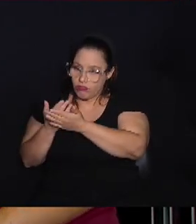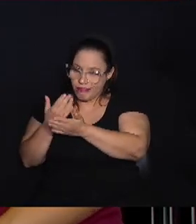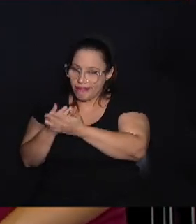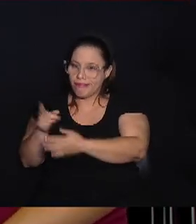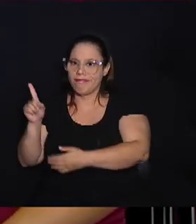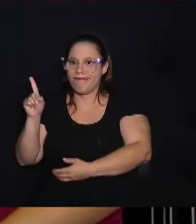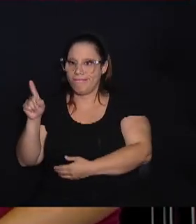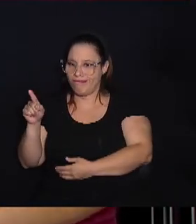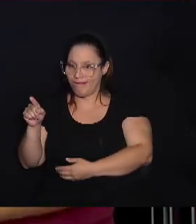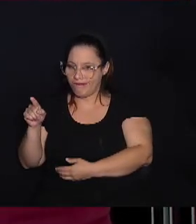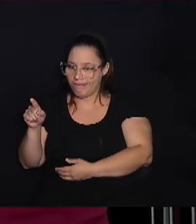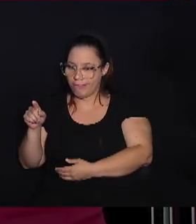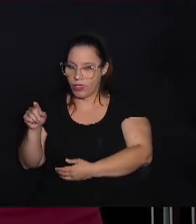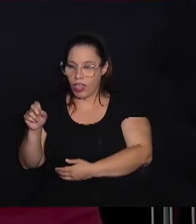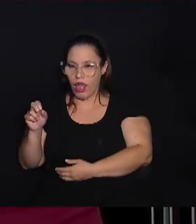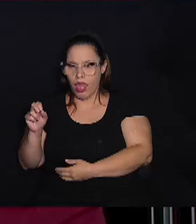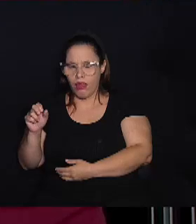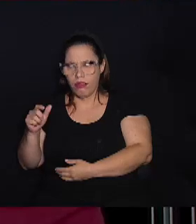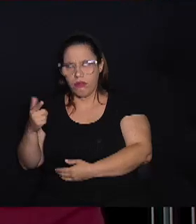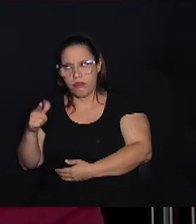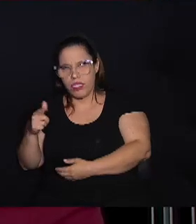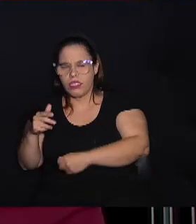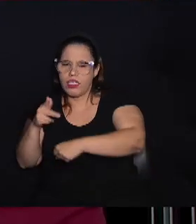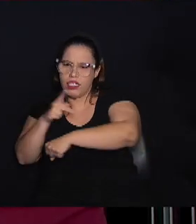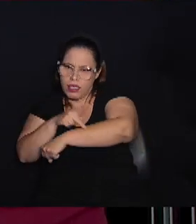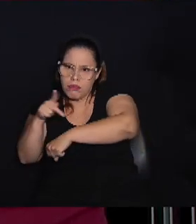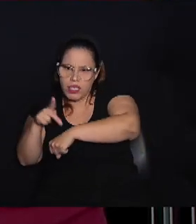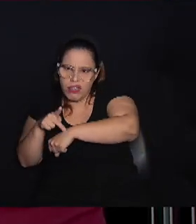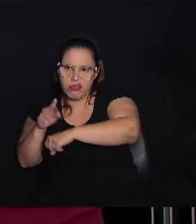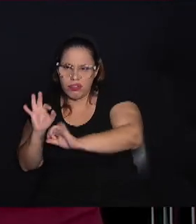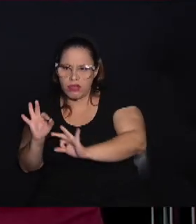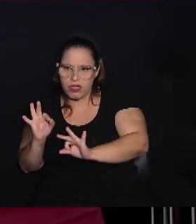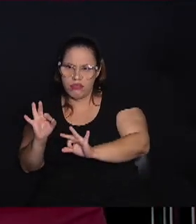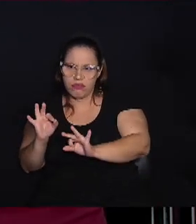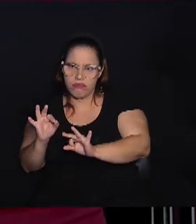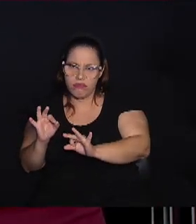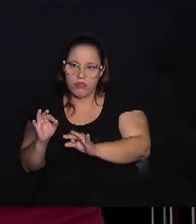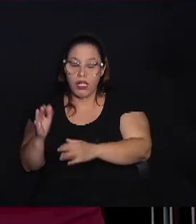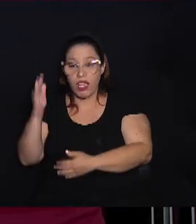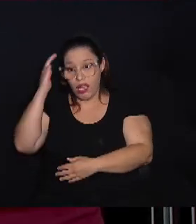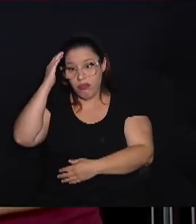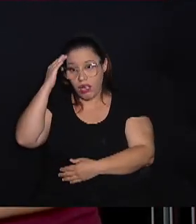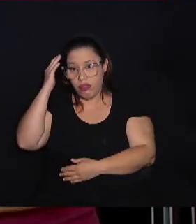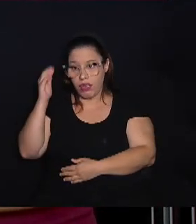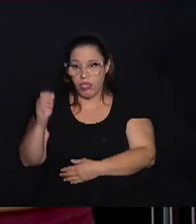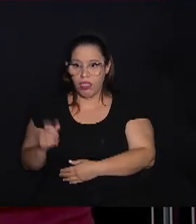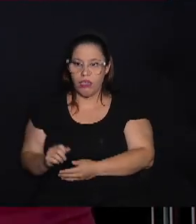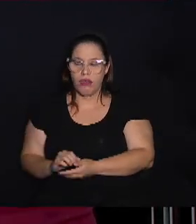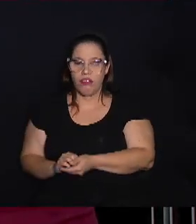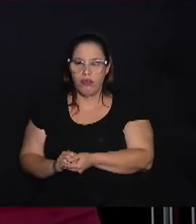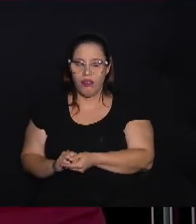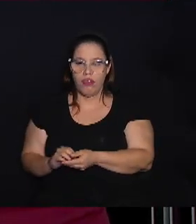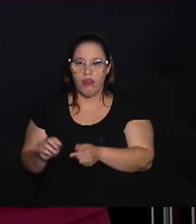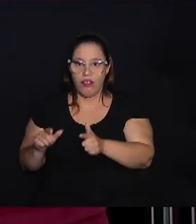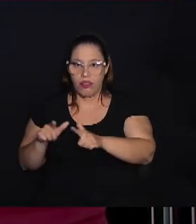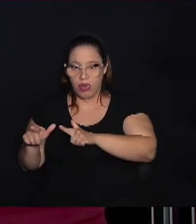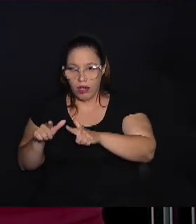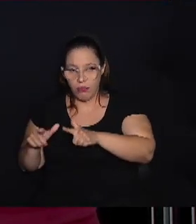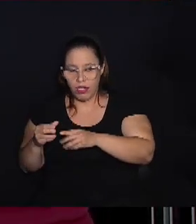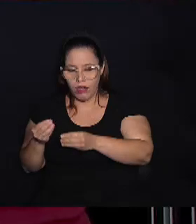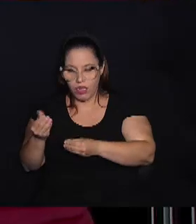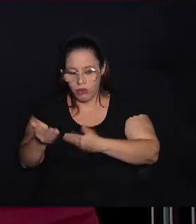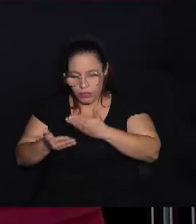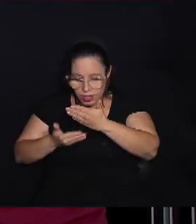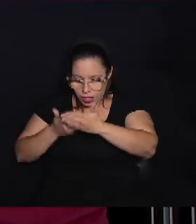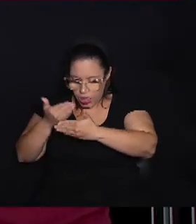Não necessariamente pedagogia, mas você entender da área que você vai querer compartilhar, porque é um